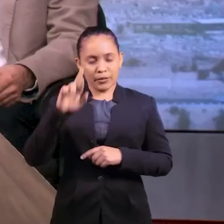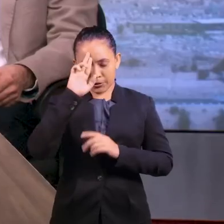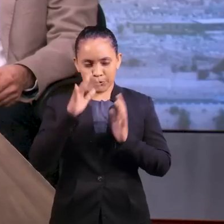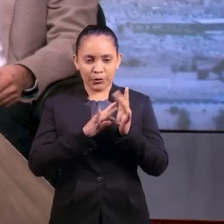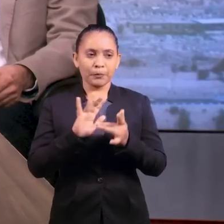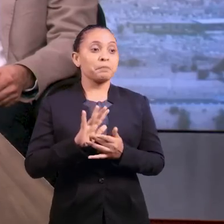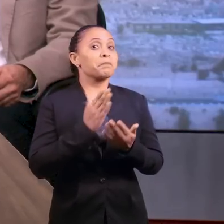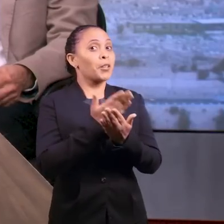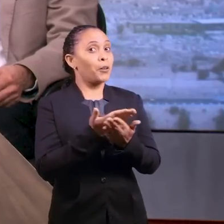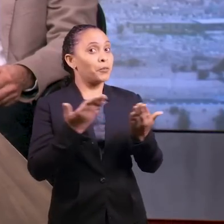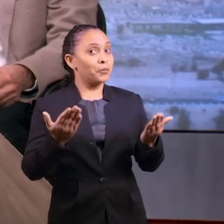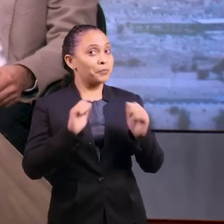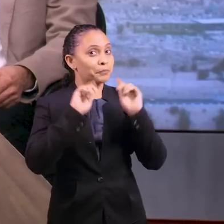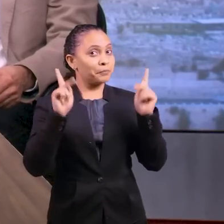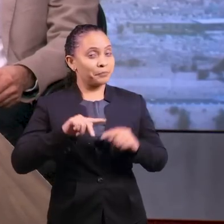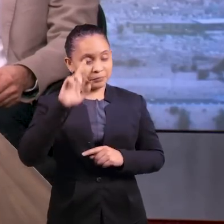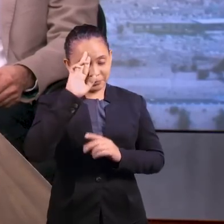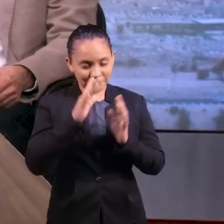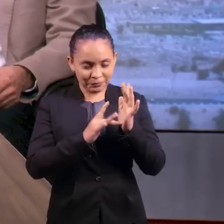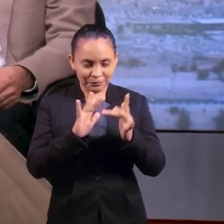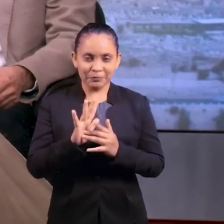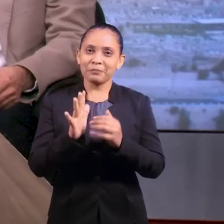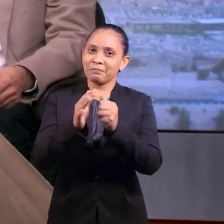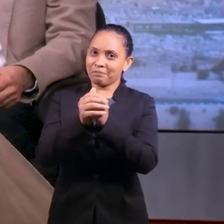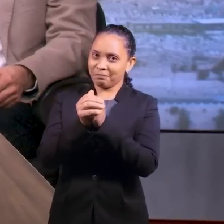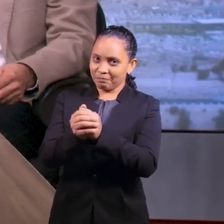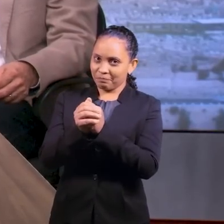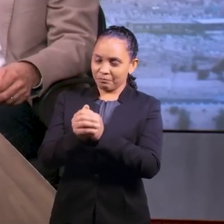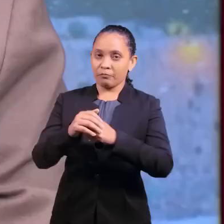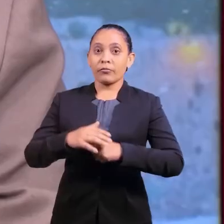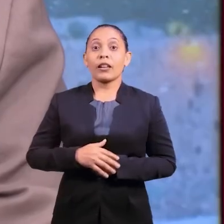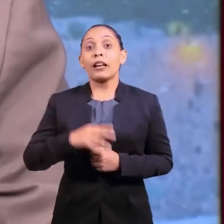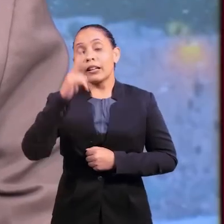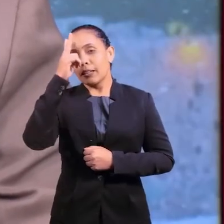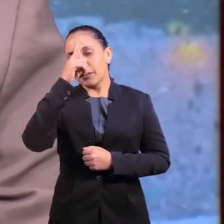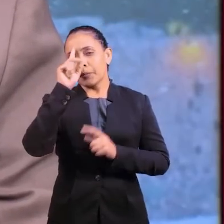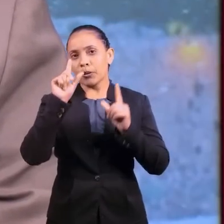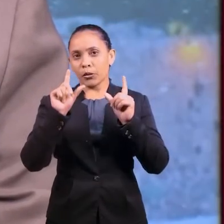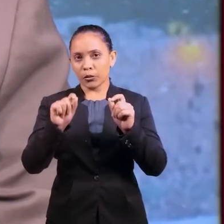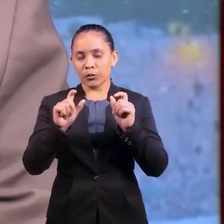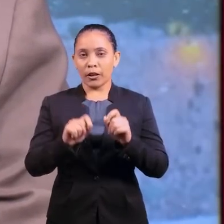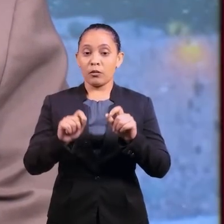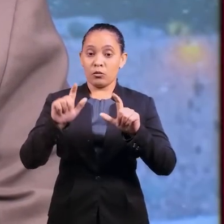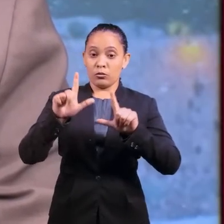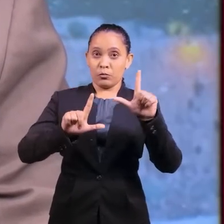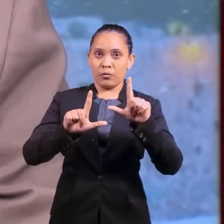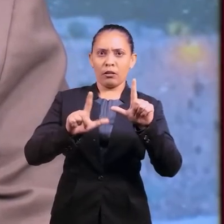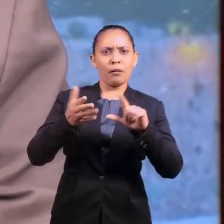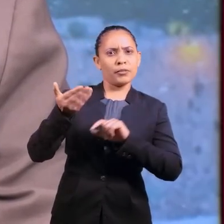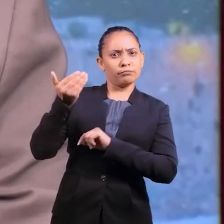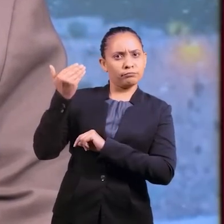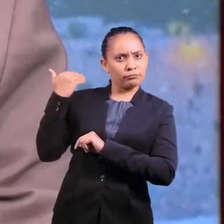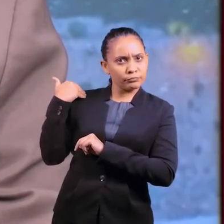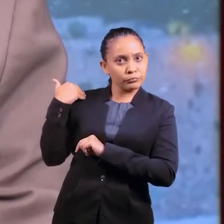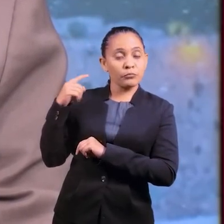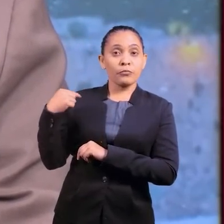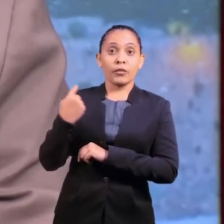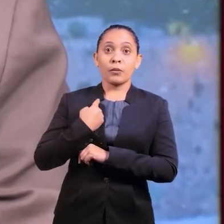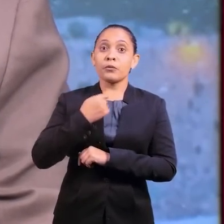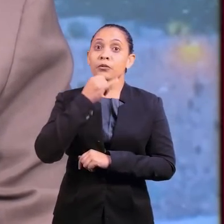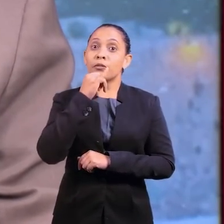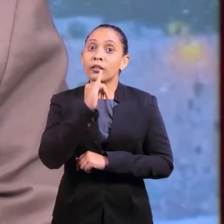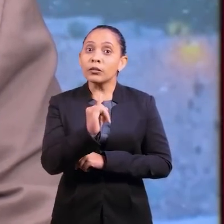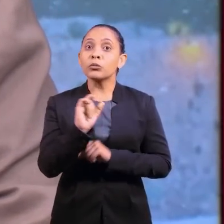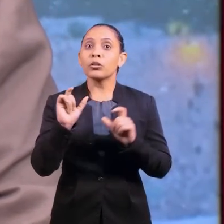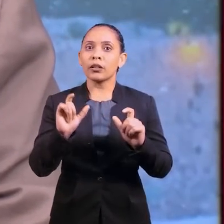Saúdo a todos com a paz do Senhor Jesus. Amém. Amém. Bom, lembrando que nos últimos episódios nós estamos falando aqui de